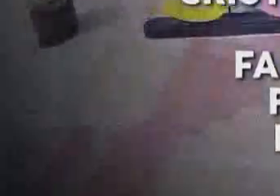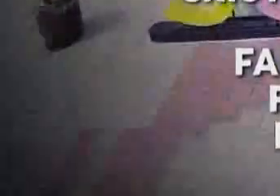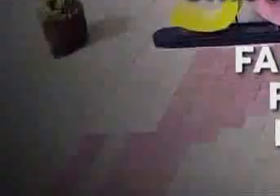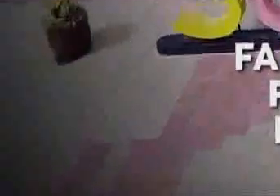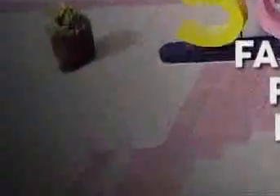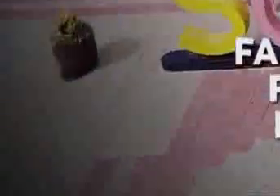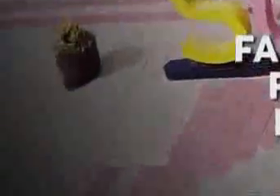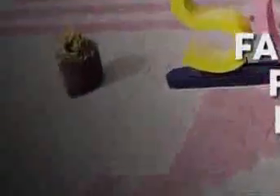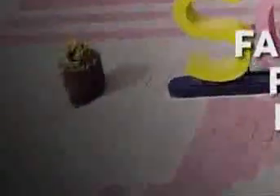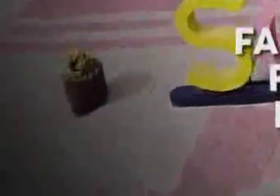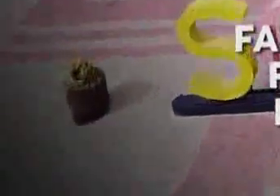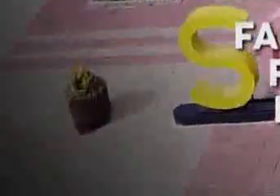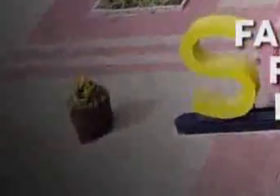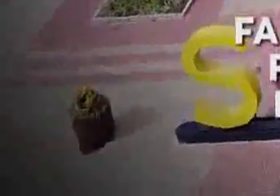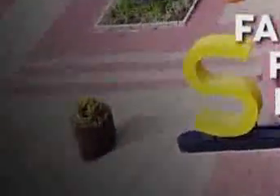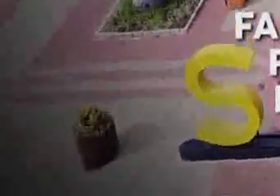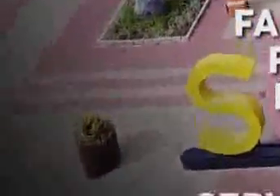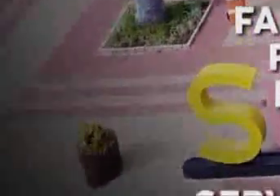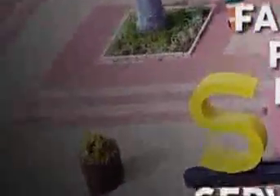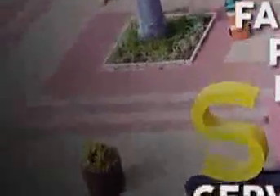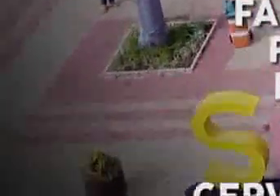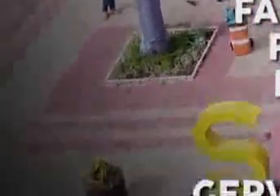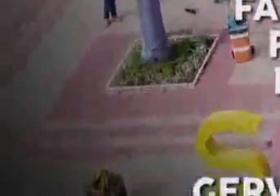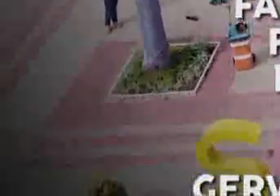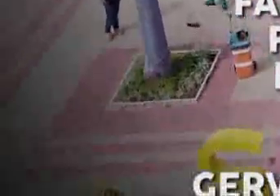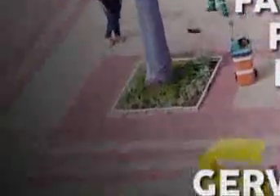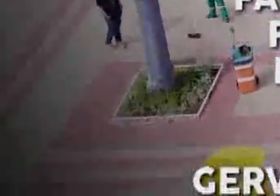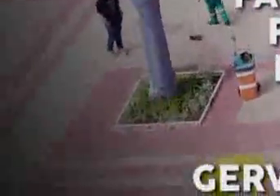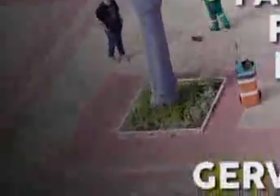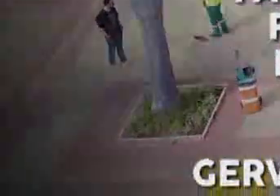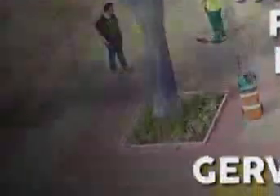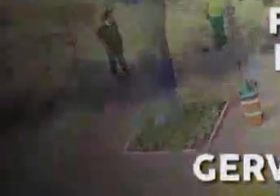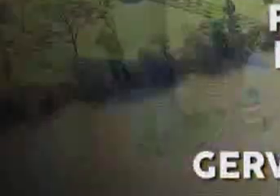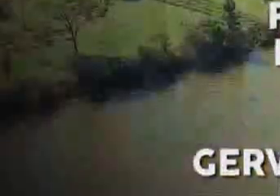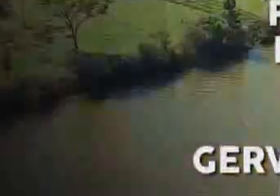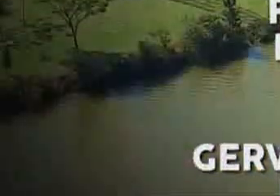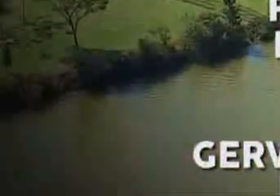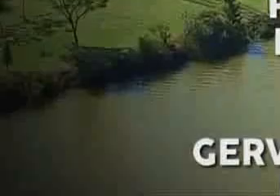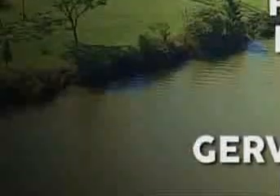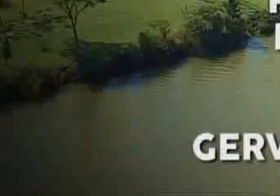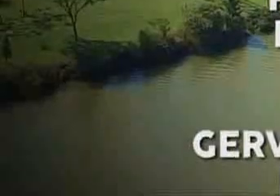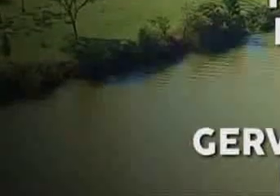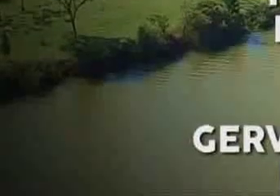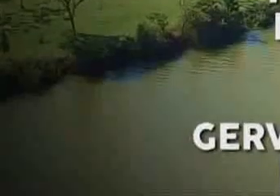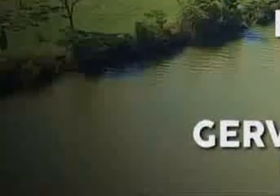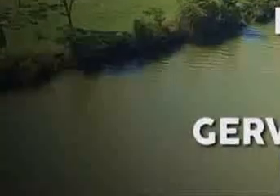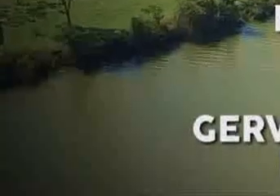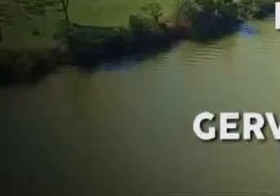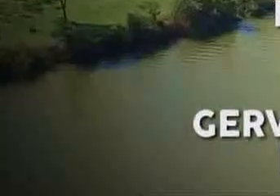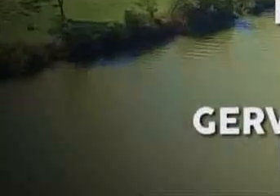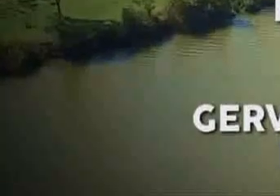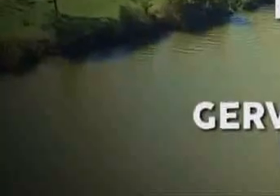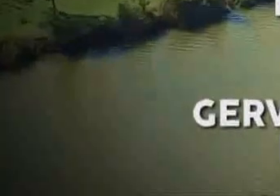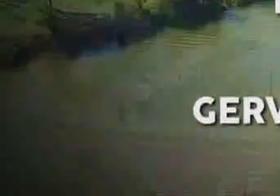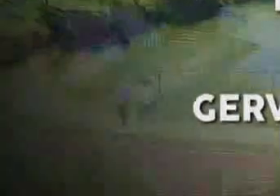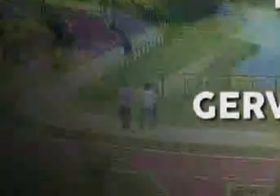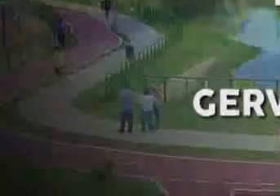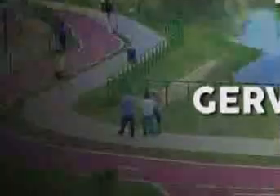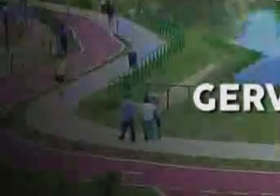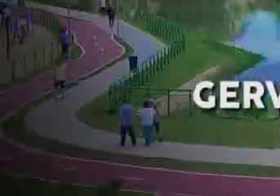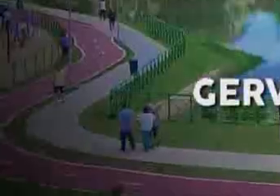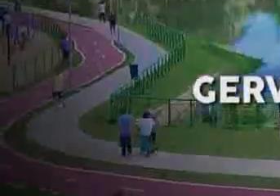a imagem do cruzeiro resplandece, gigante pela própria